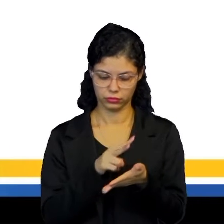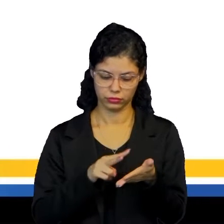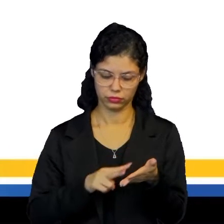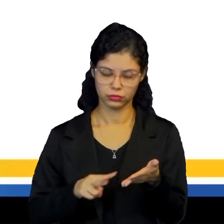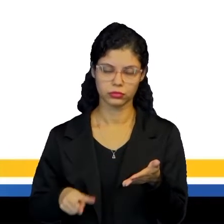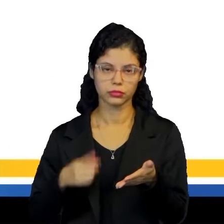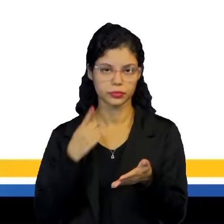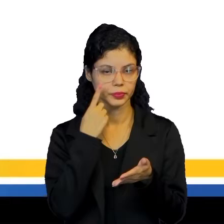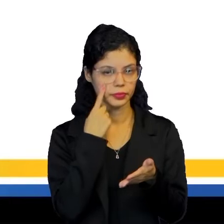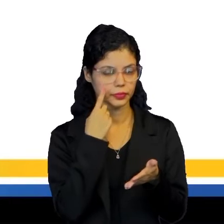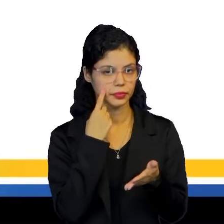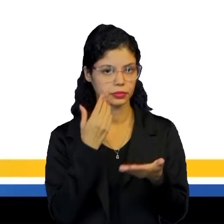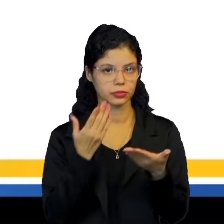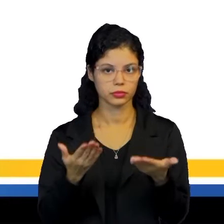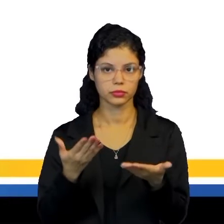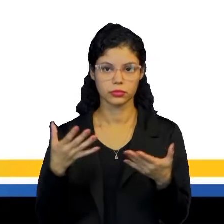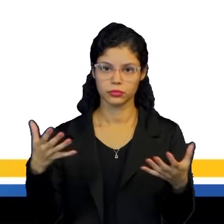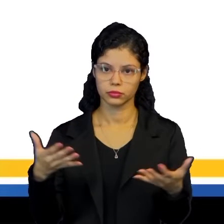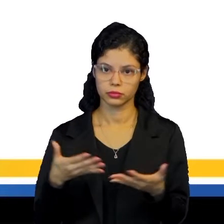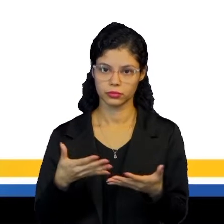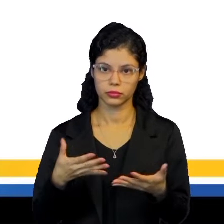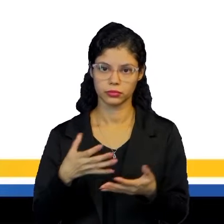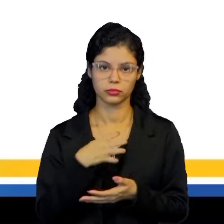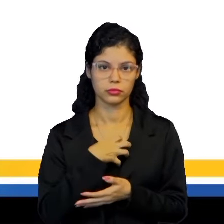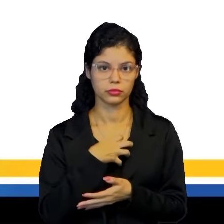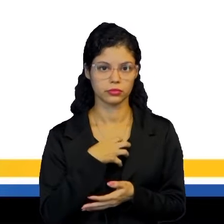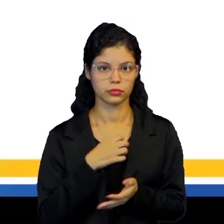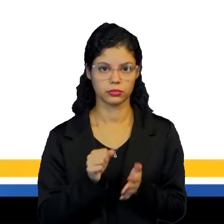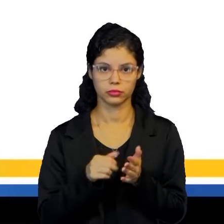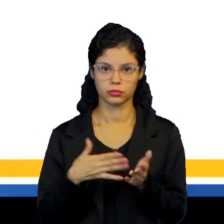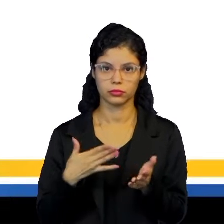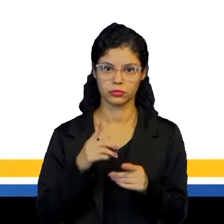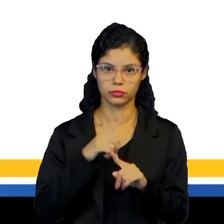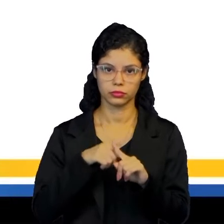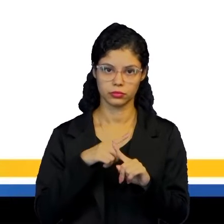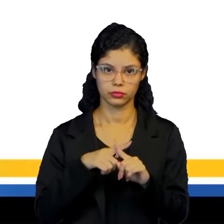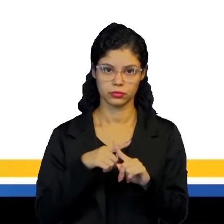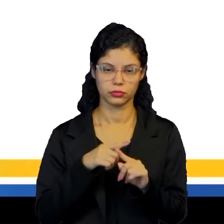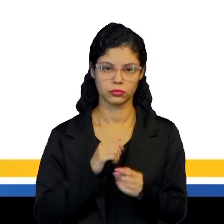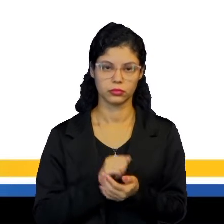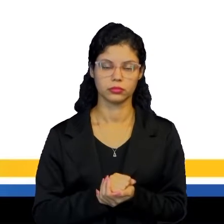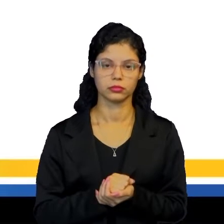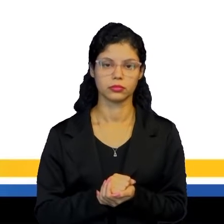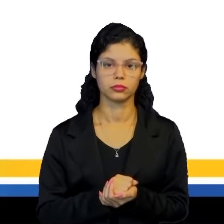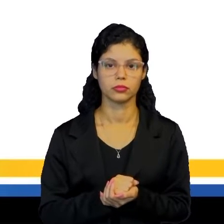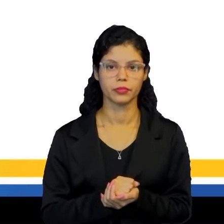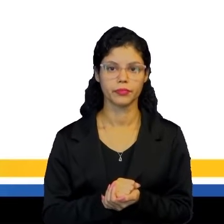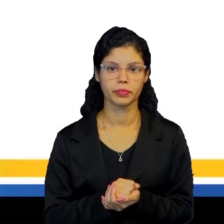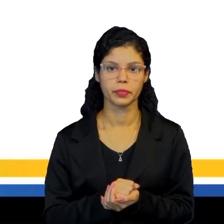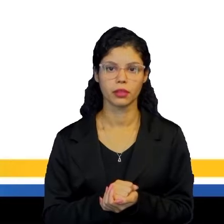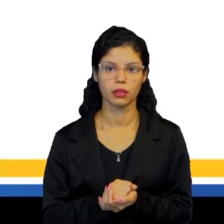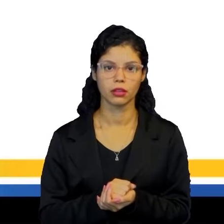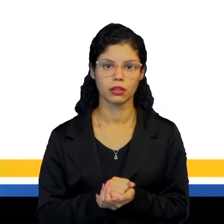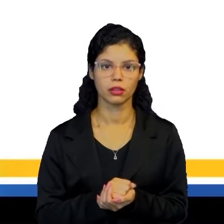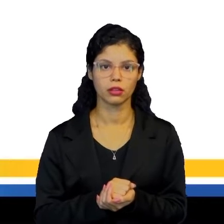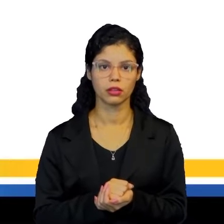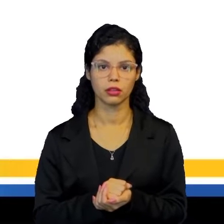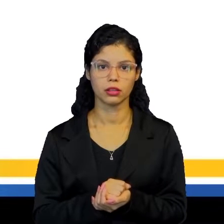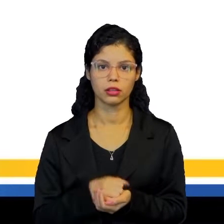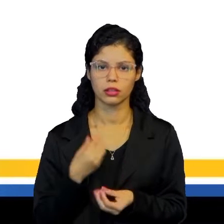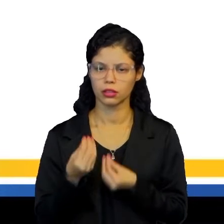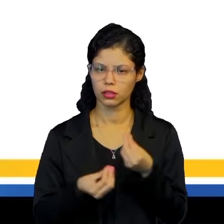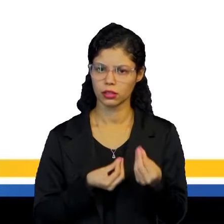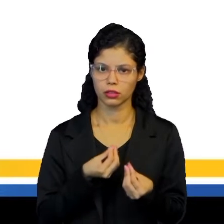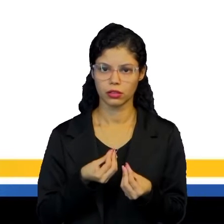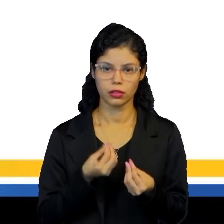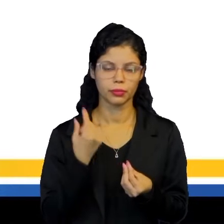leitura. Então, observe que nesse momento aí, nós temos muitas multiplicações. Mas observe, como